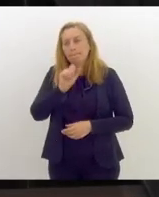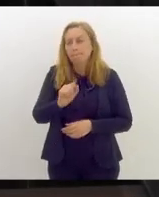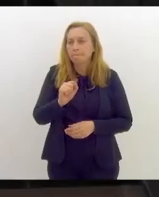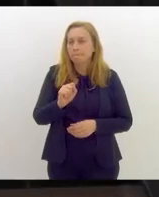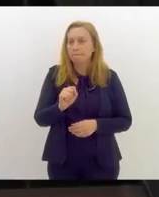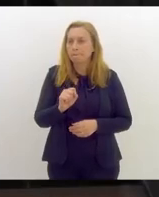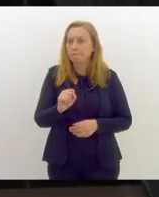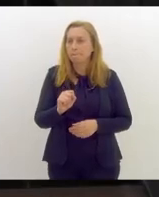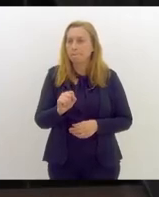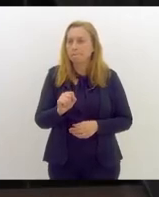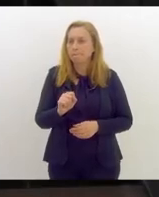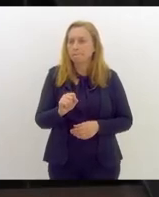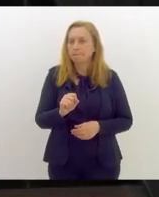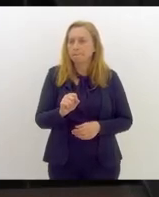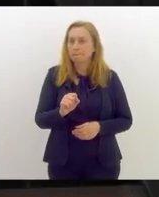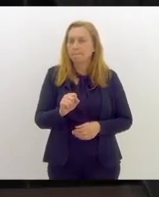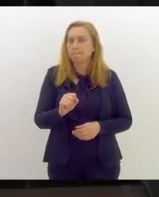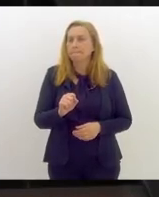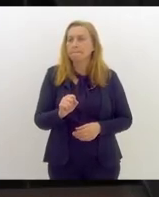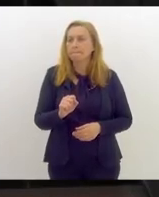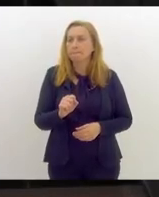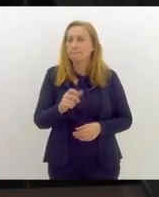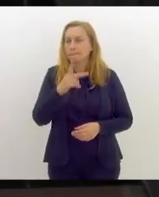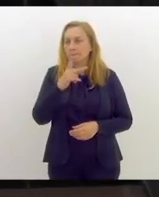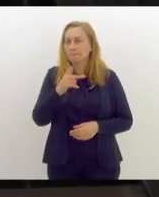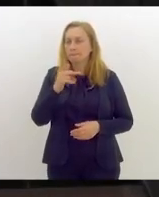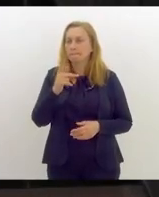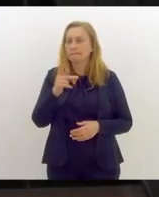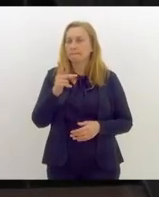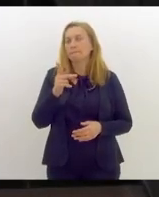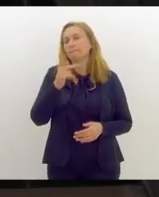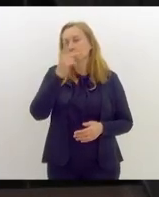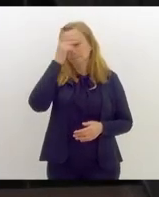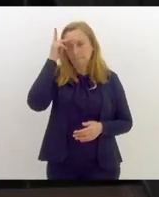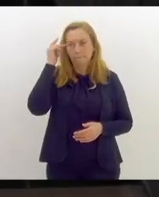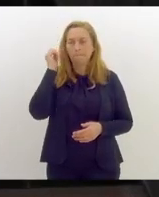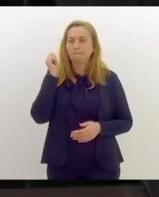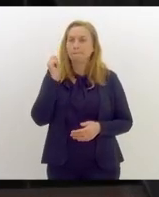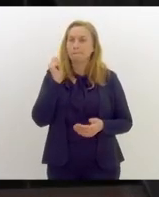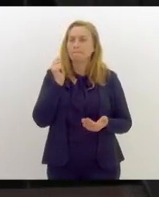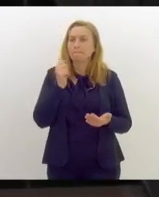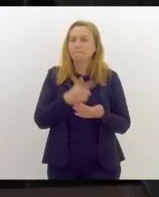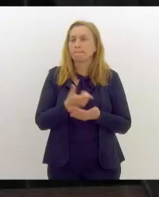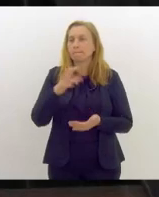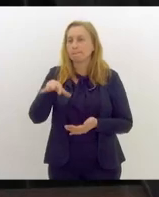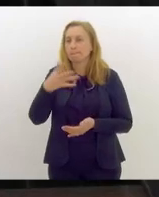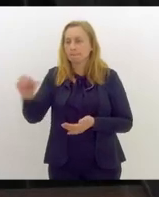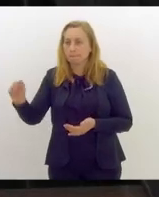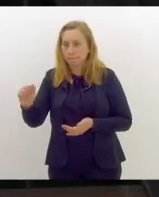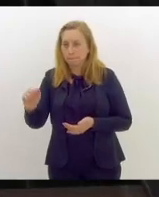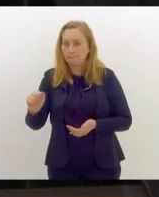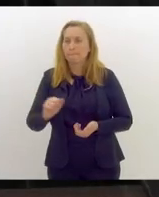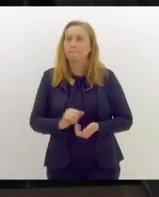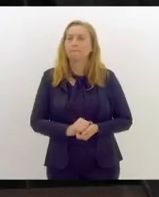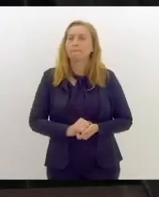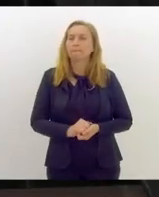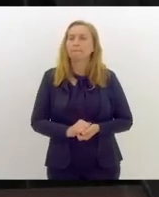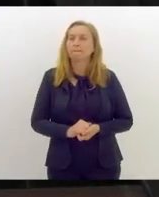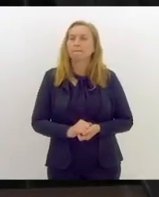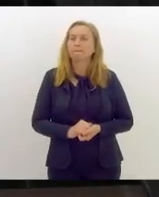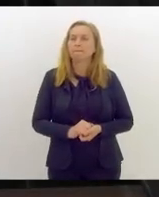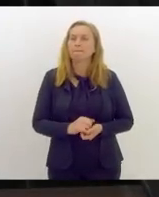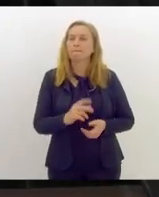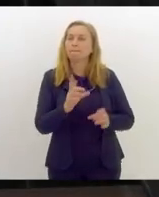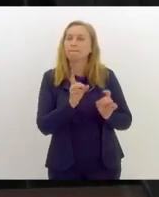dividendos né para a Cedae Porque a partir da venda da Cedae a partir da privatização da Cedae é essa